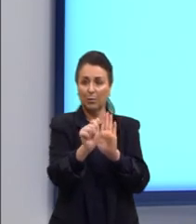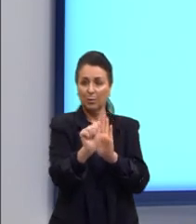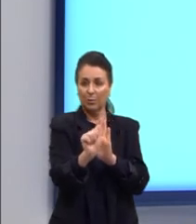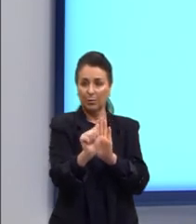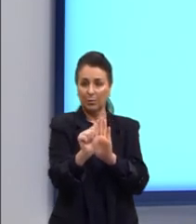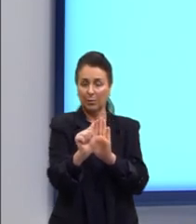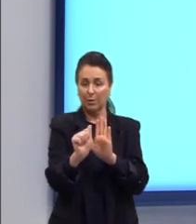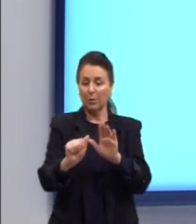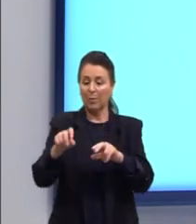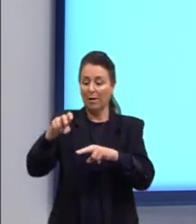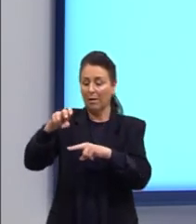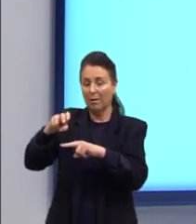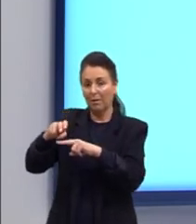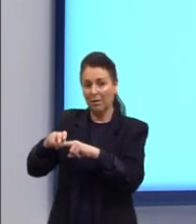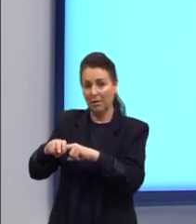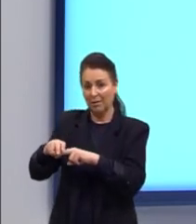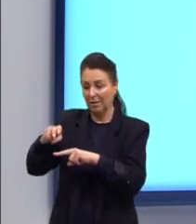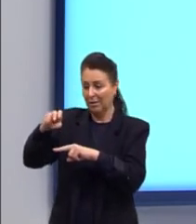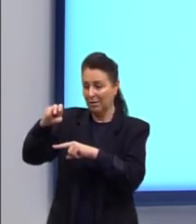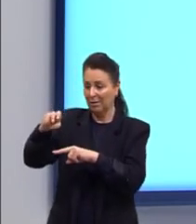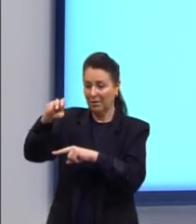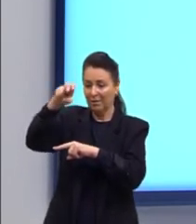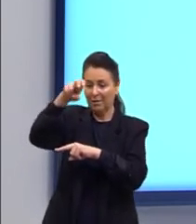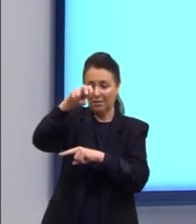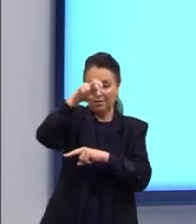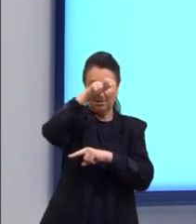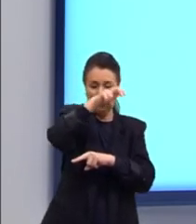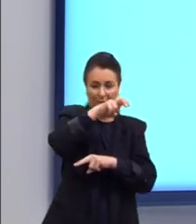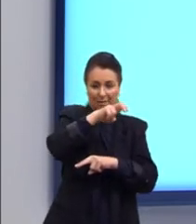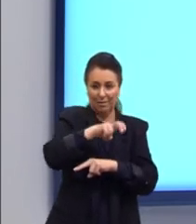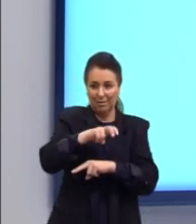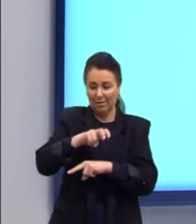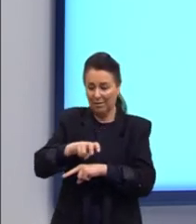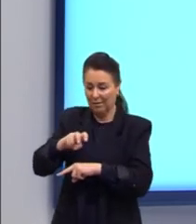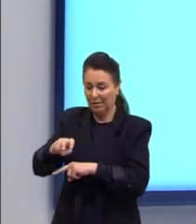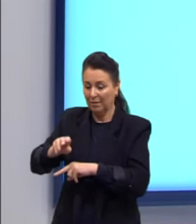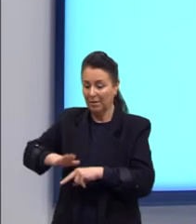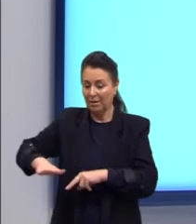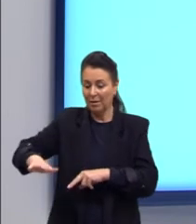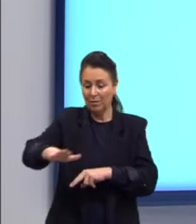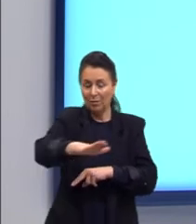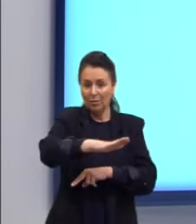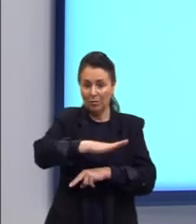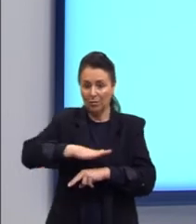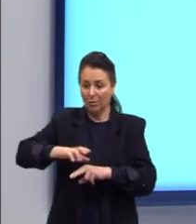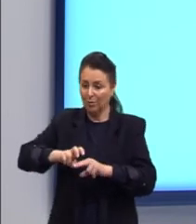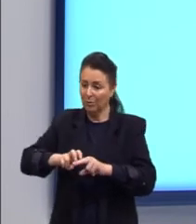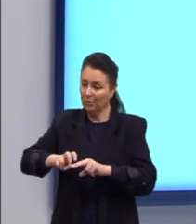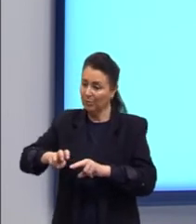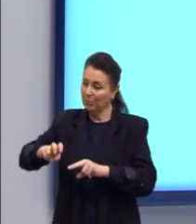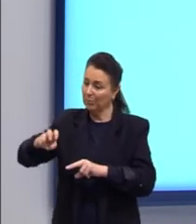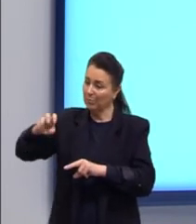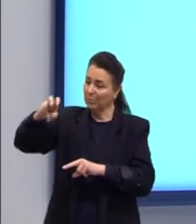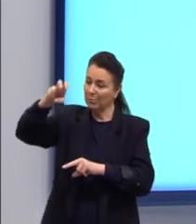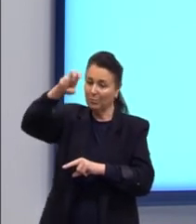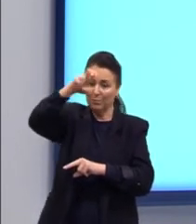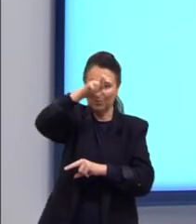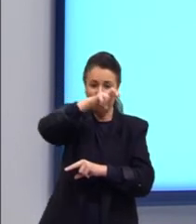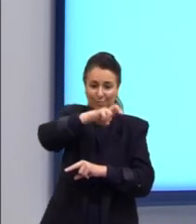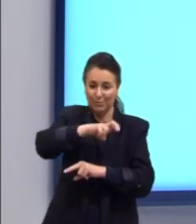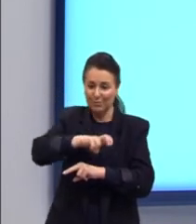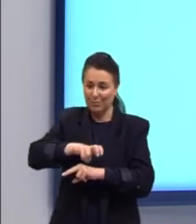cadeiras então Aqui nós temos a representação nós temos o solo a nossa roda gigante né nós conseguimos